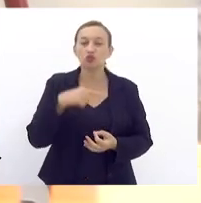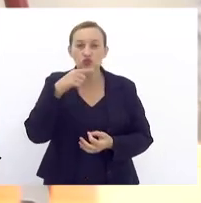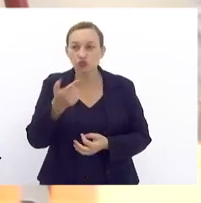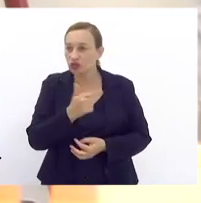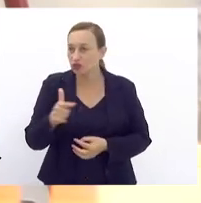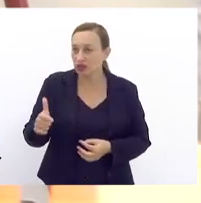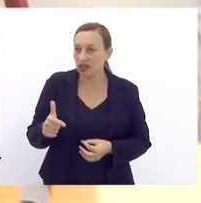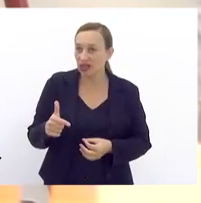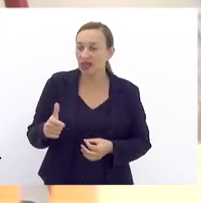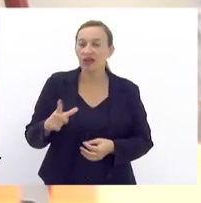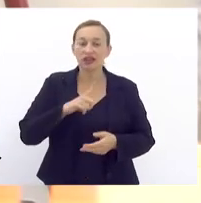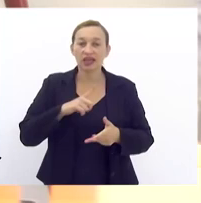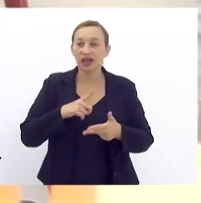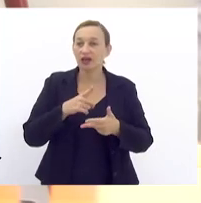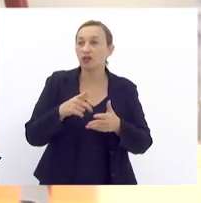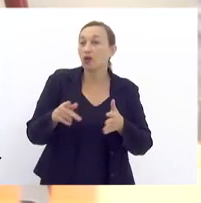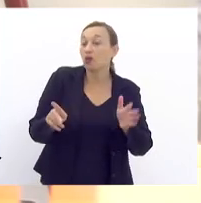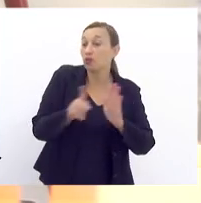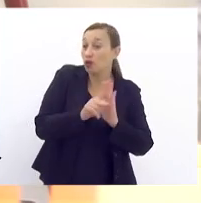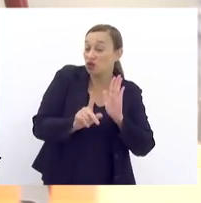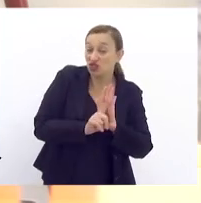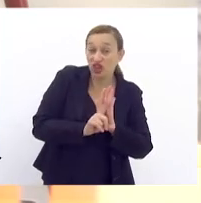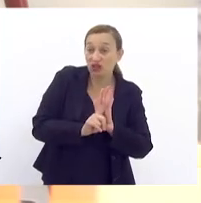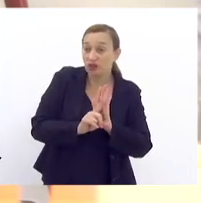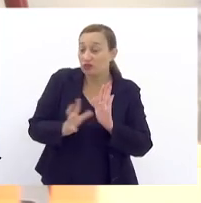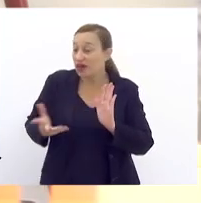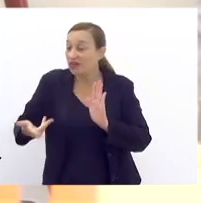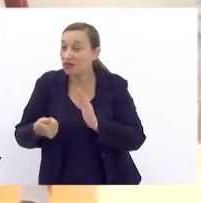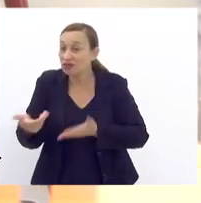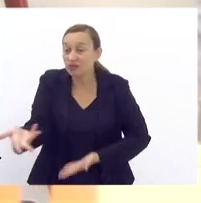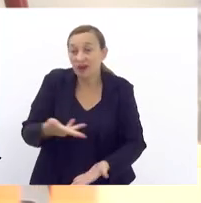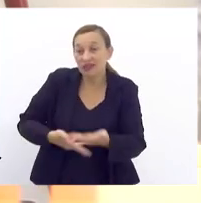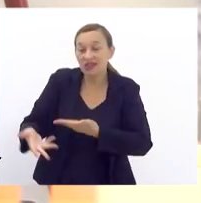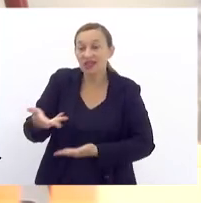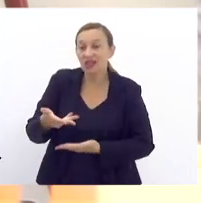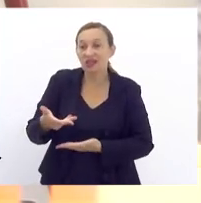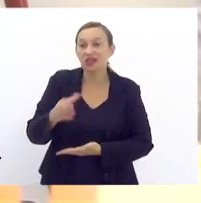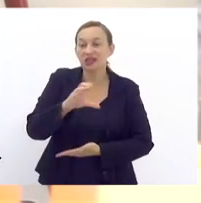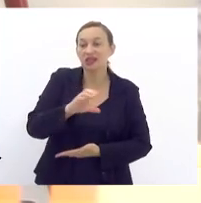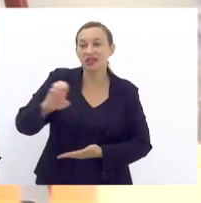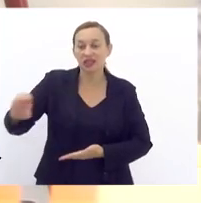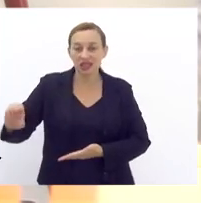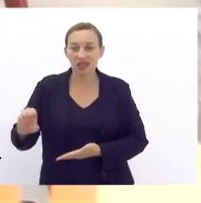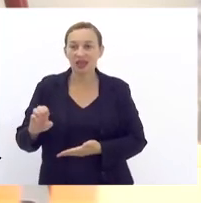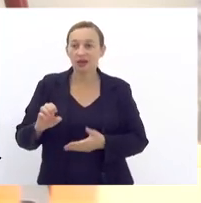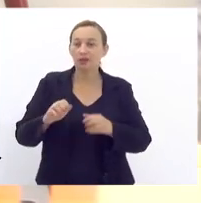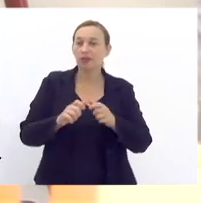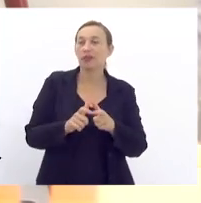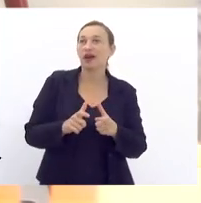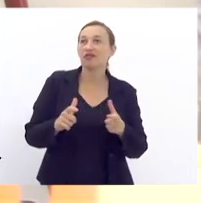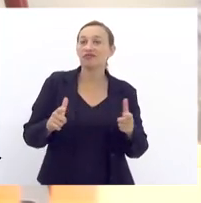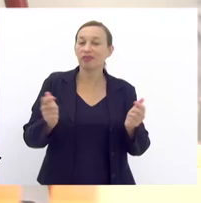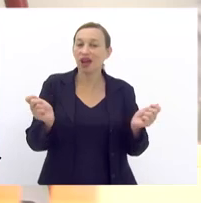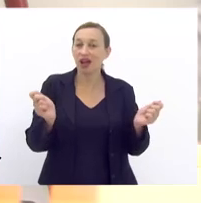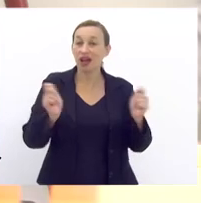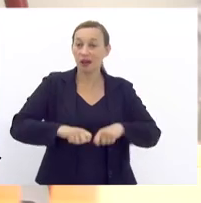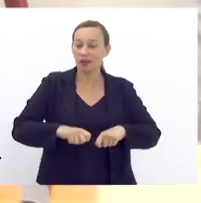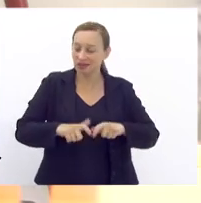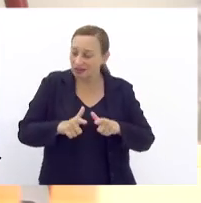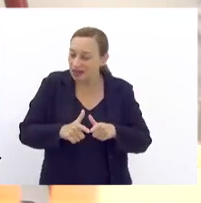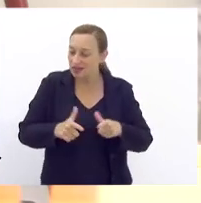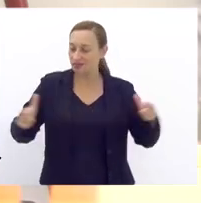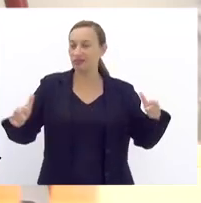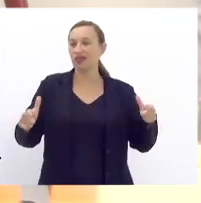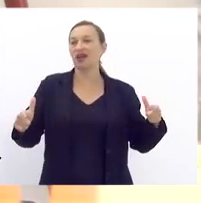virão projetos Incríveis em parceria com CIEE para ampliar a capacidade de